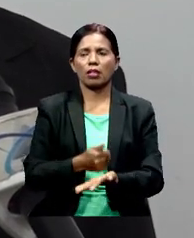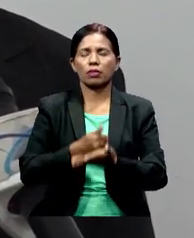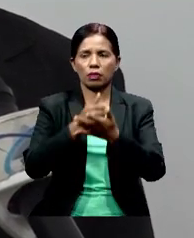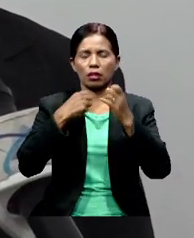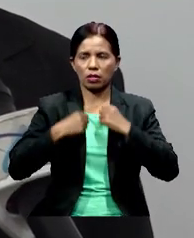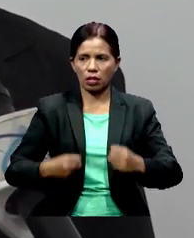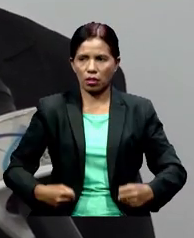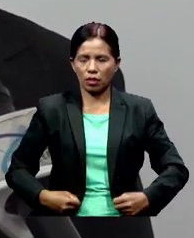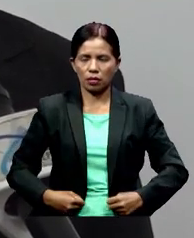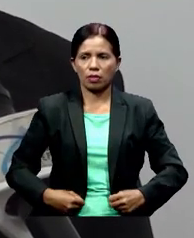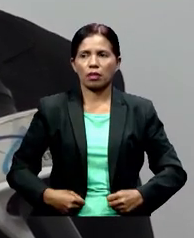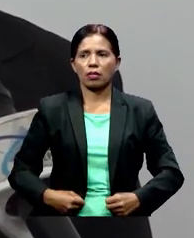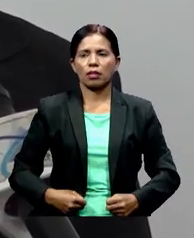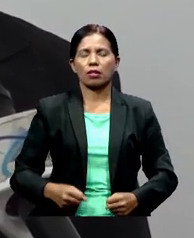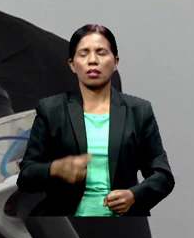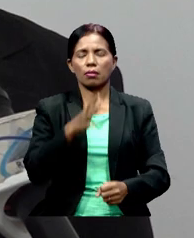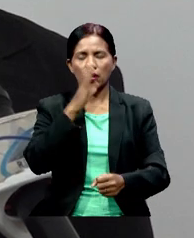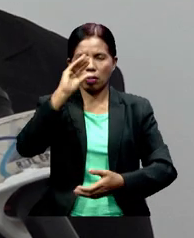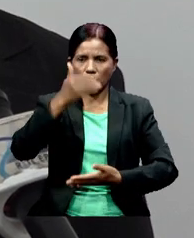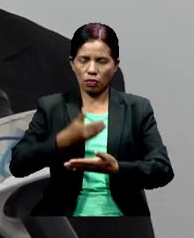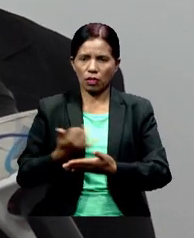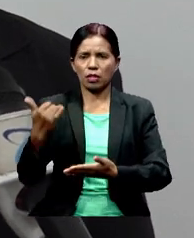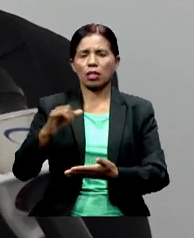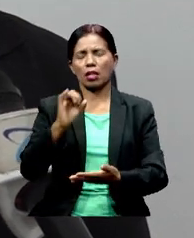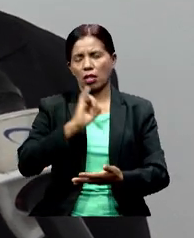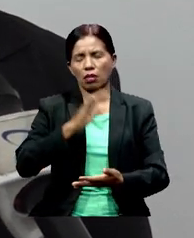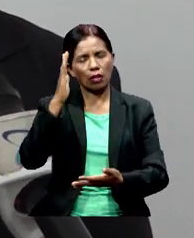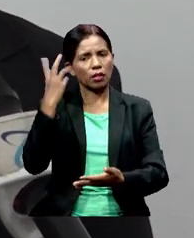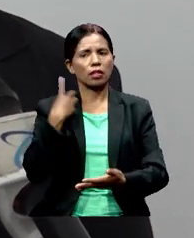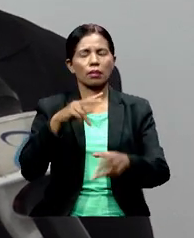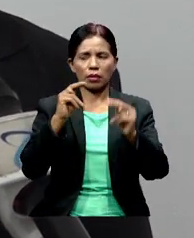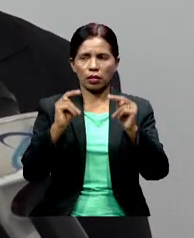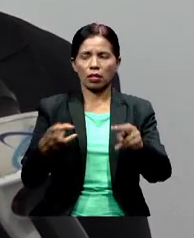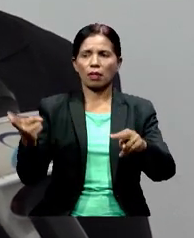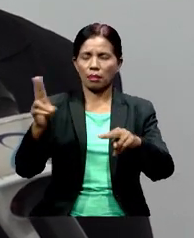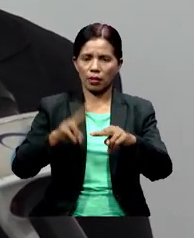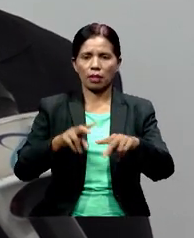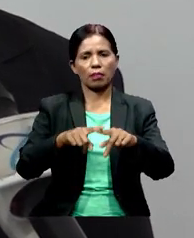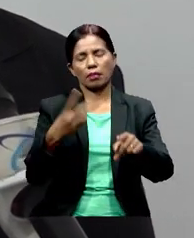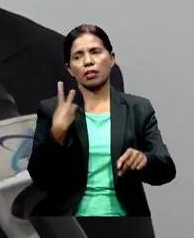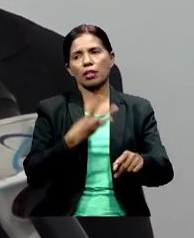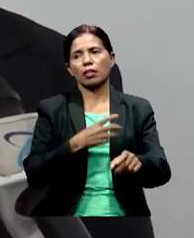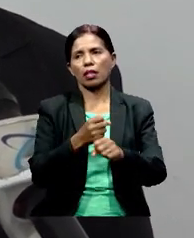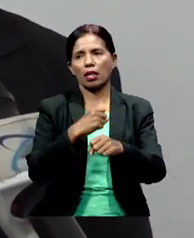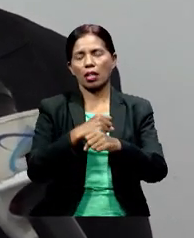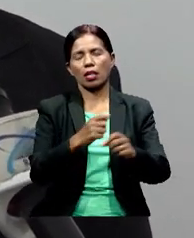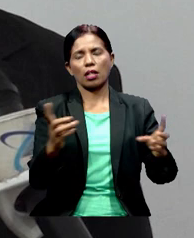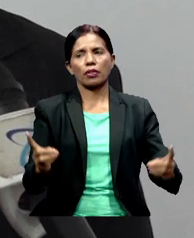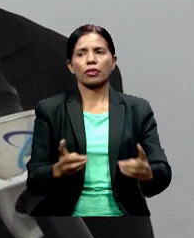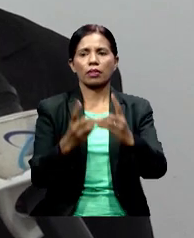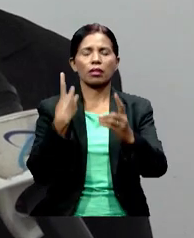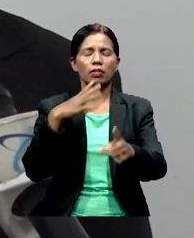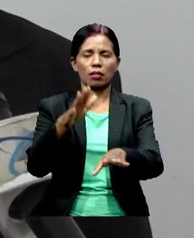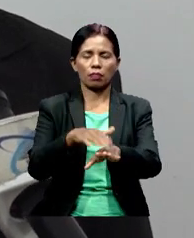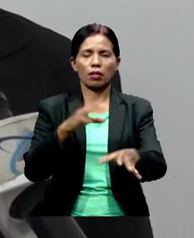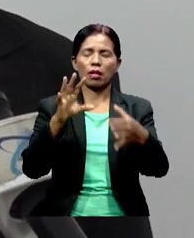saúde para a tina em um ano, será? Não é que o orçamento e precisa de unha rato aumenta mais bem, mas tem que ter que se ralo audiência. Ter se bolo membro do